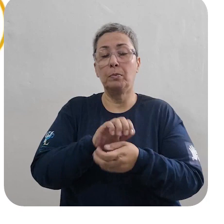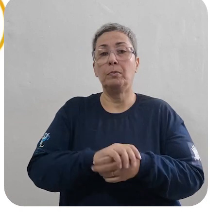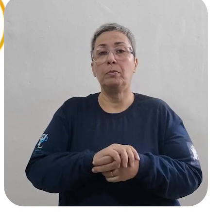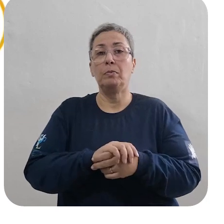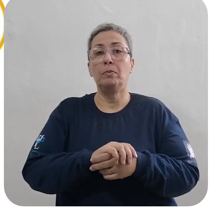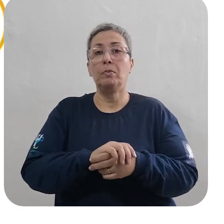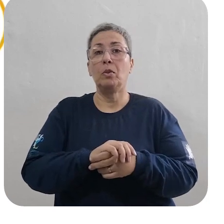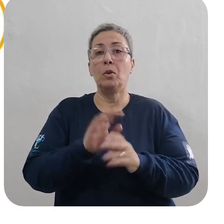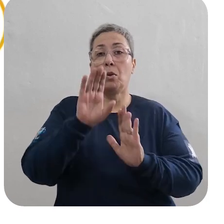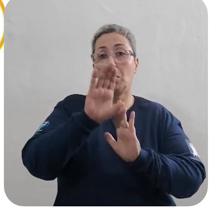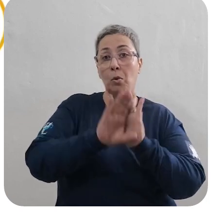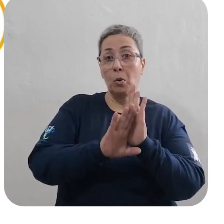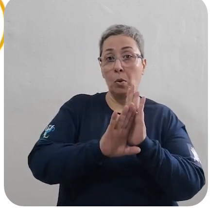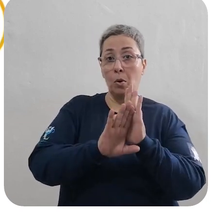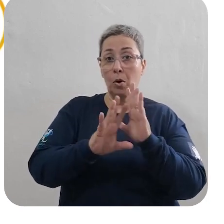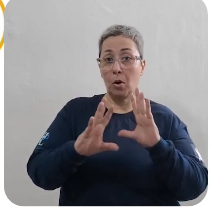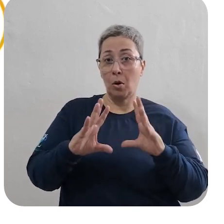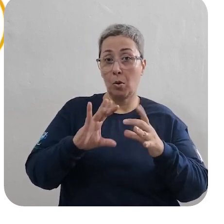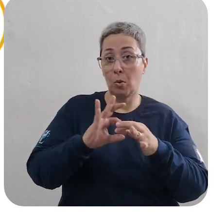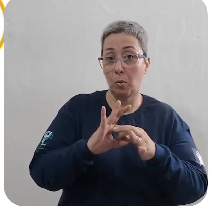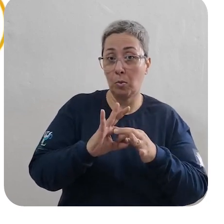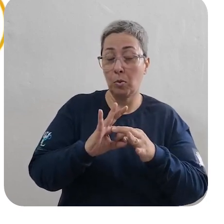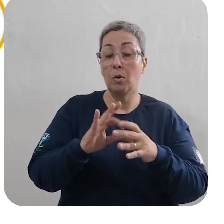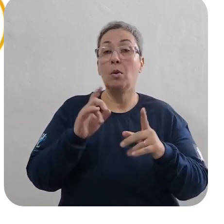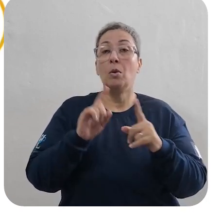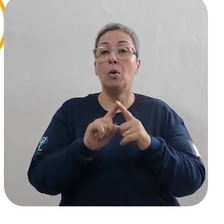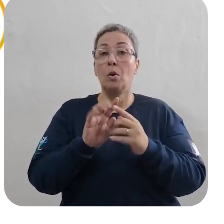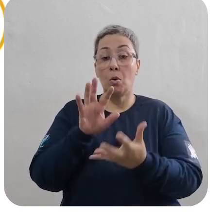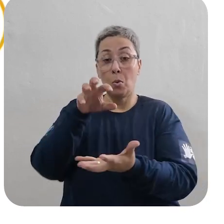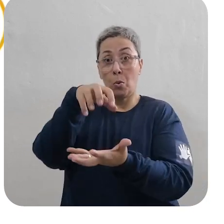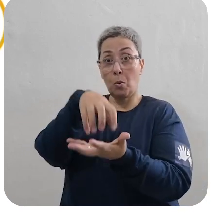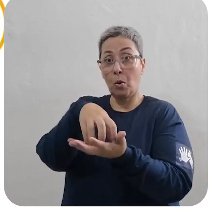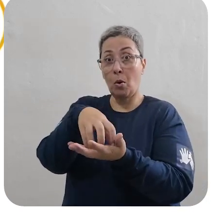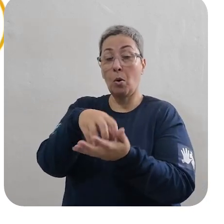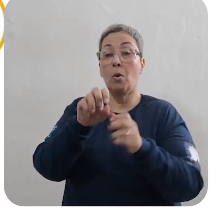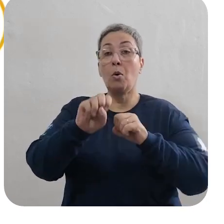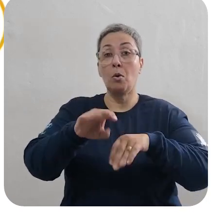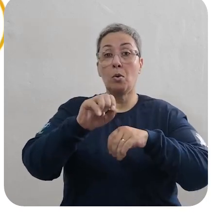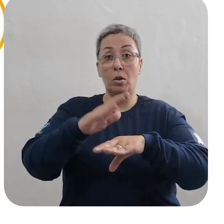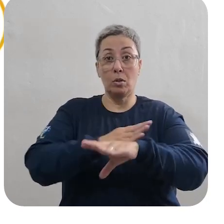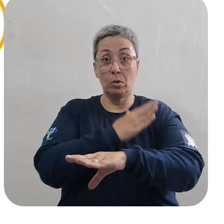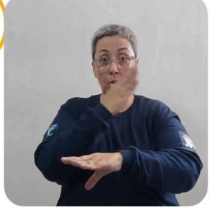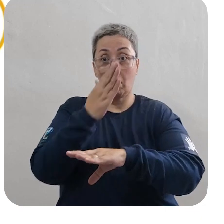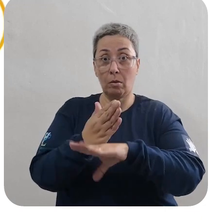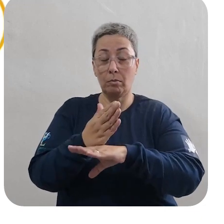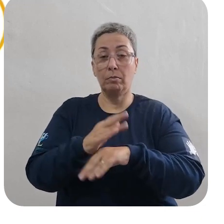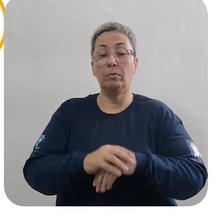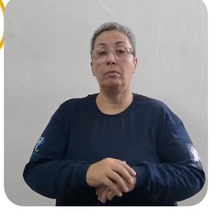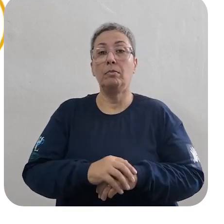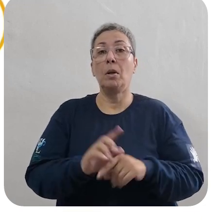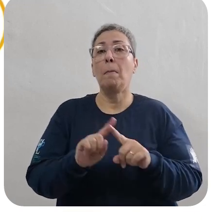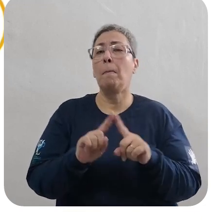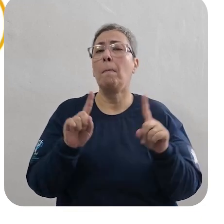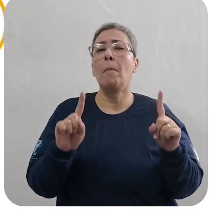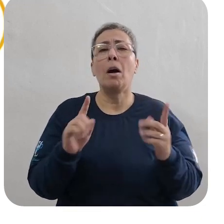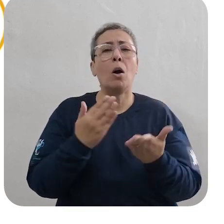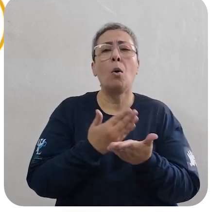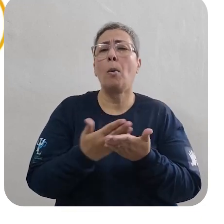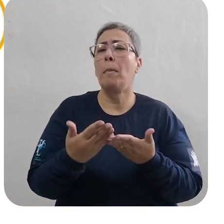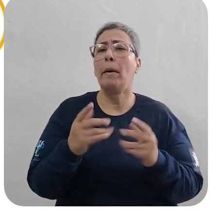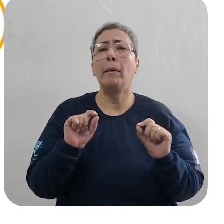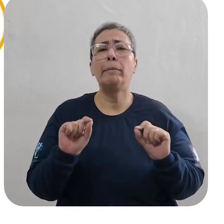sustentabilidade, currículo integrado. Ao centro, educação integral. Mas por